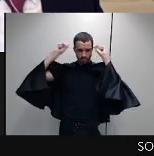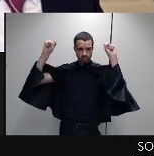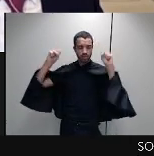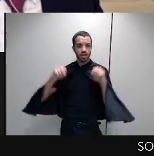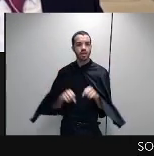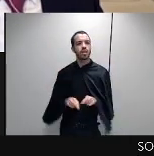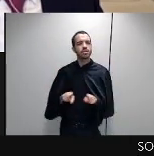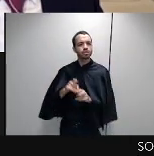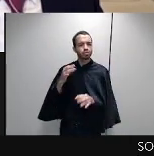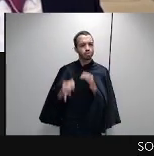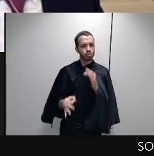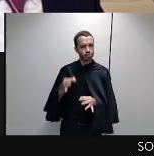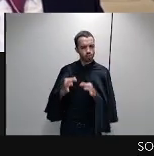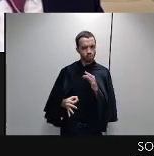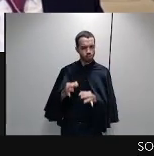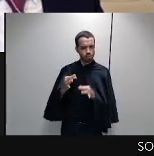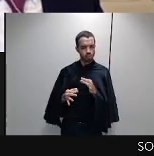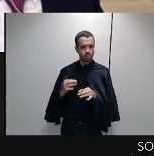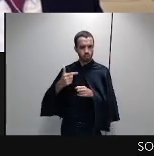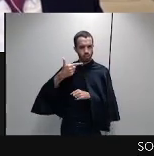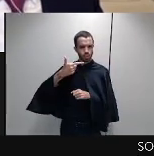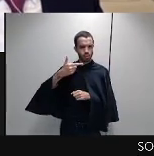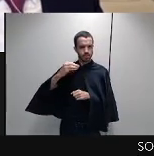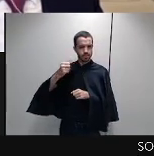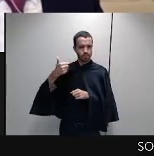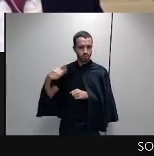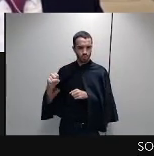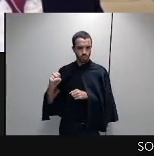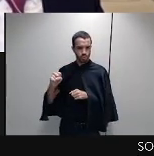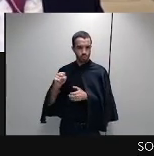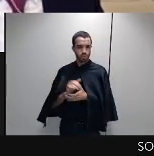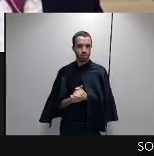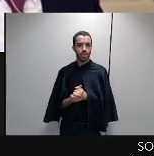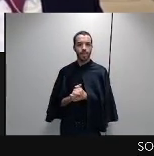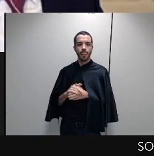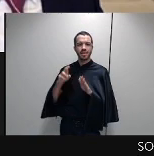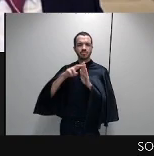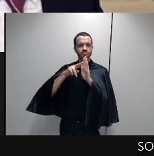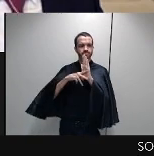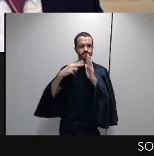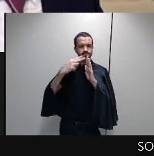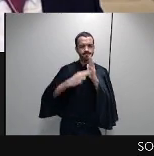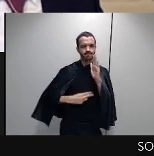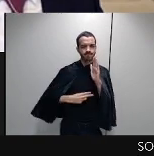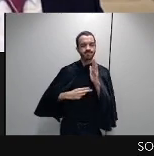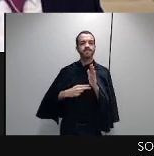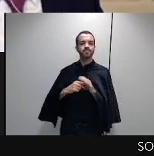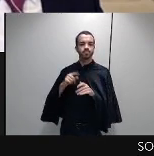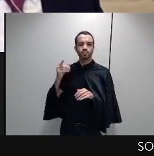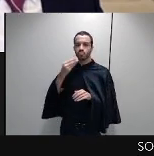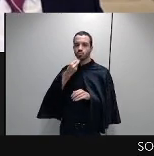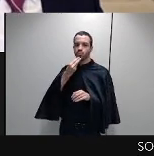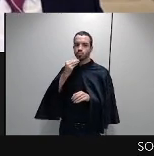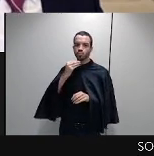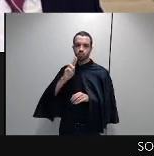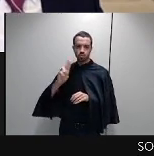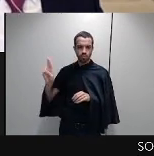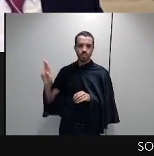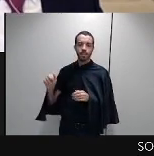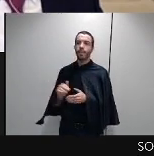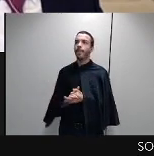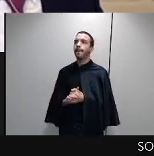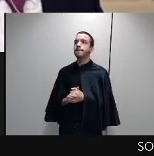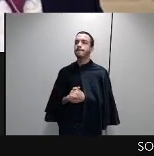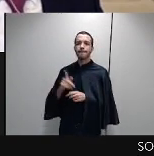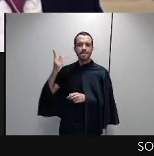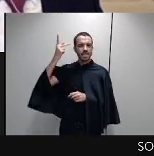dia 18 relator Ministro Luis Felipe Salomão recurso especial milhão 466 mil e duzentos de São